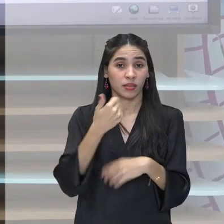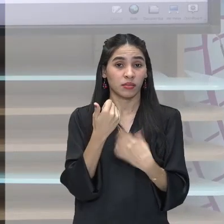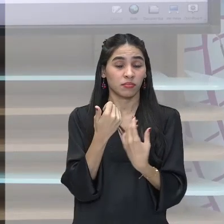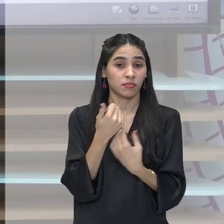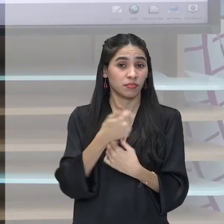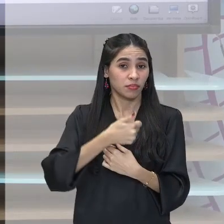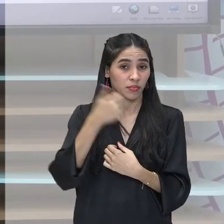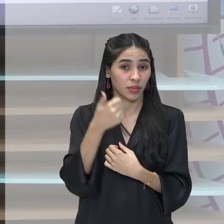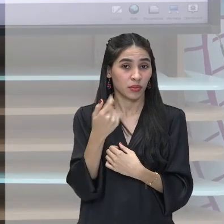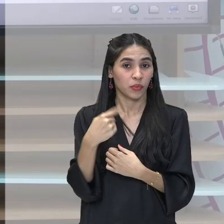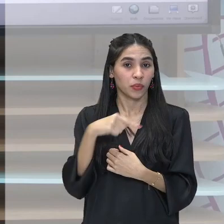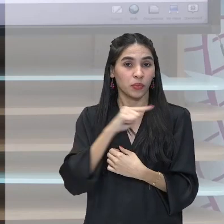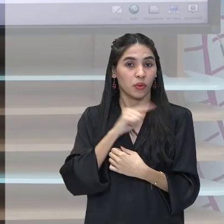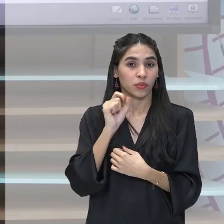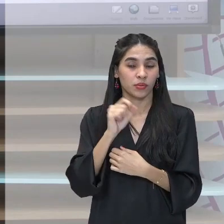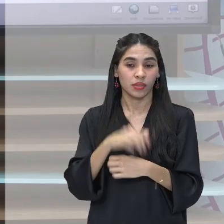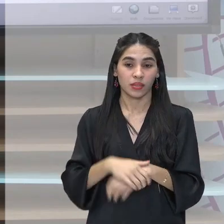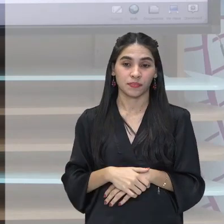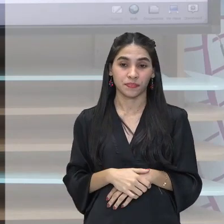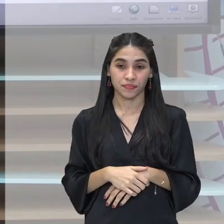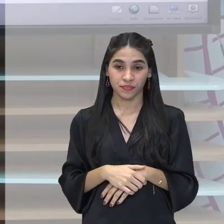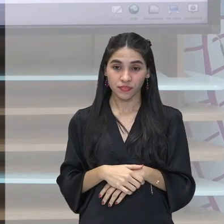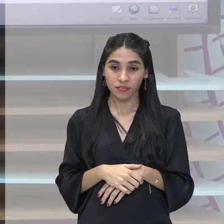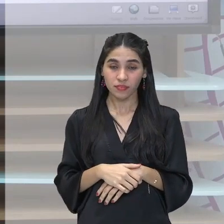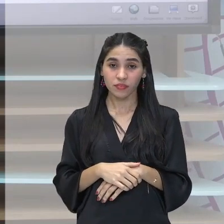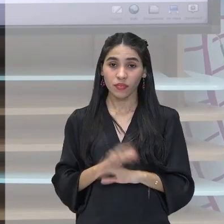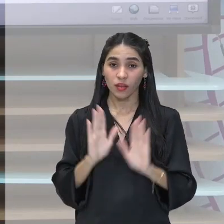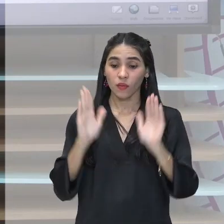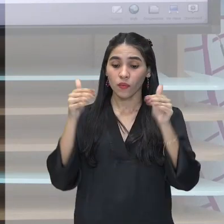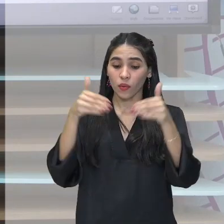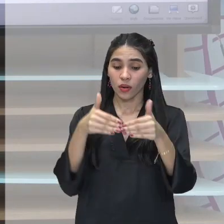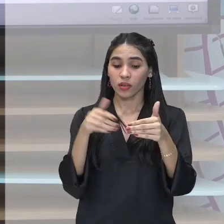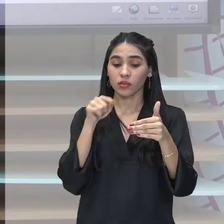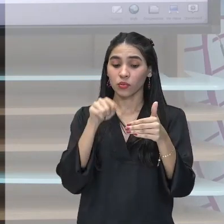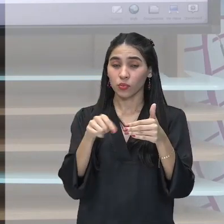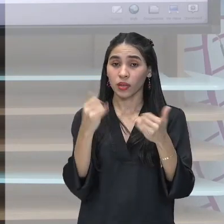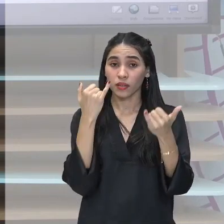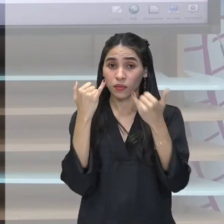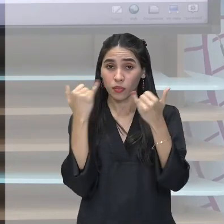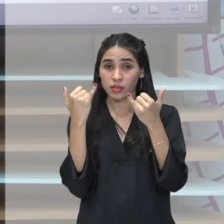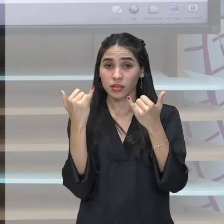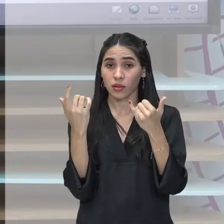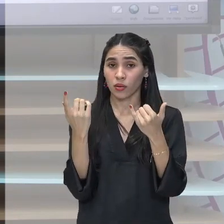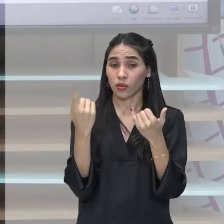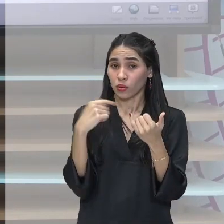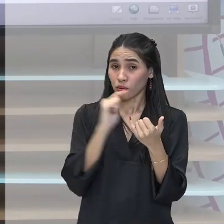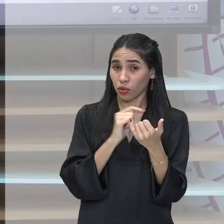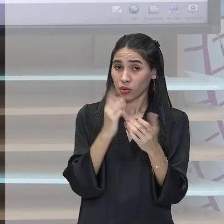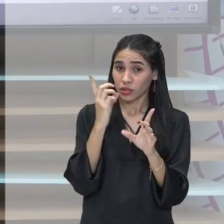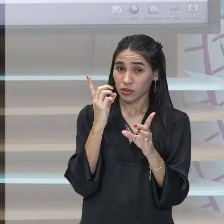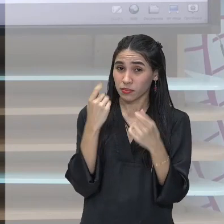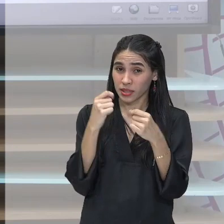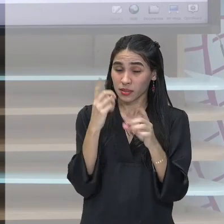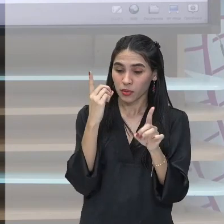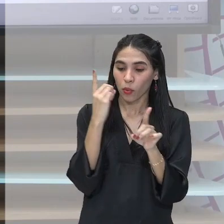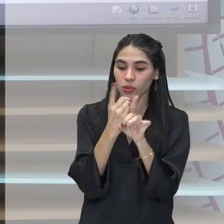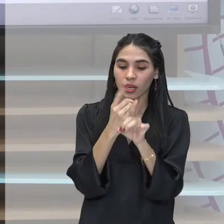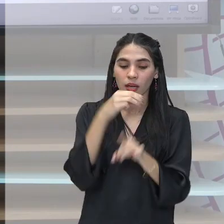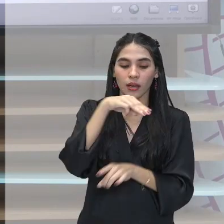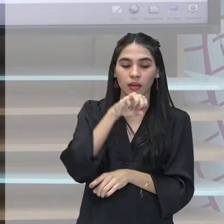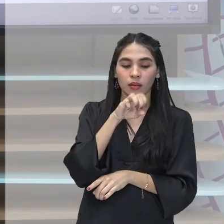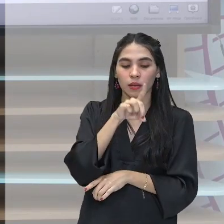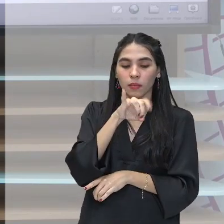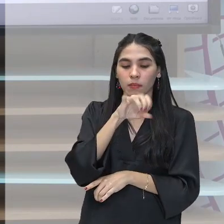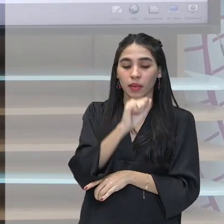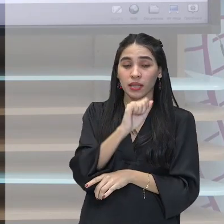primeiramente, quando nós estamos tratando um dado, nós vamos ver que nós temos que determinar a média, né? Depois